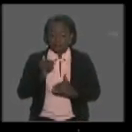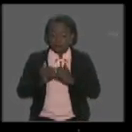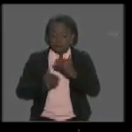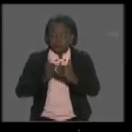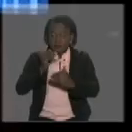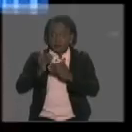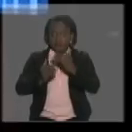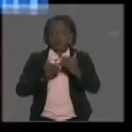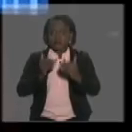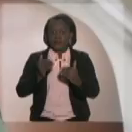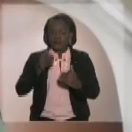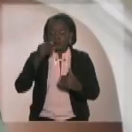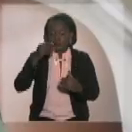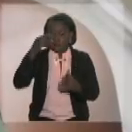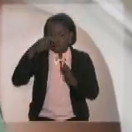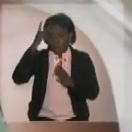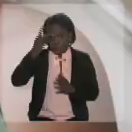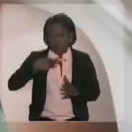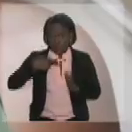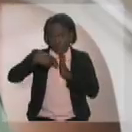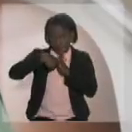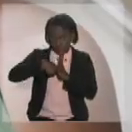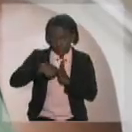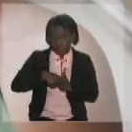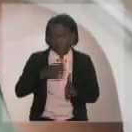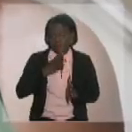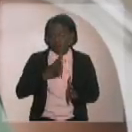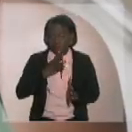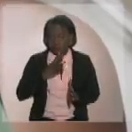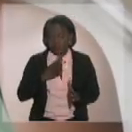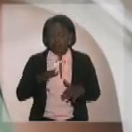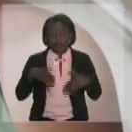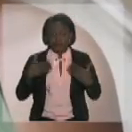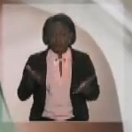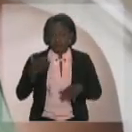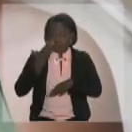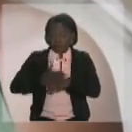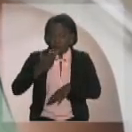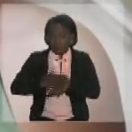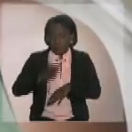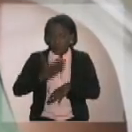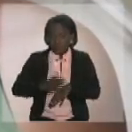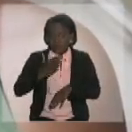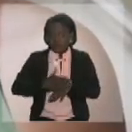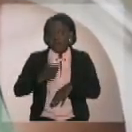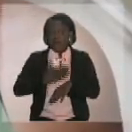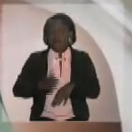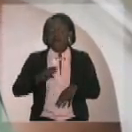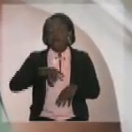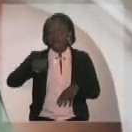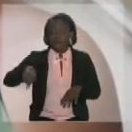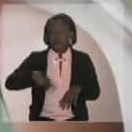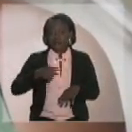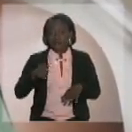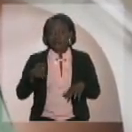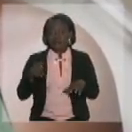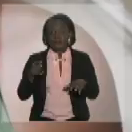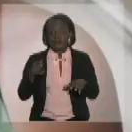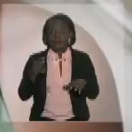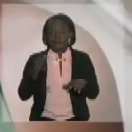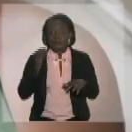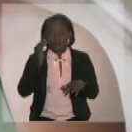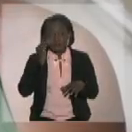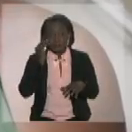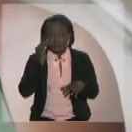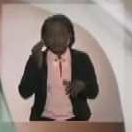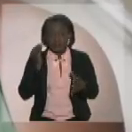processo de autoconhecimento também, né? Então, é um exercício que a gente